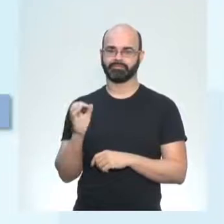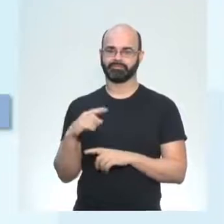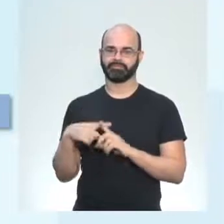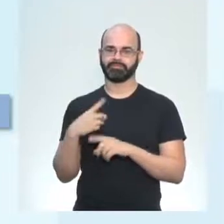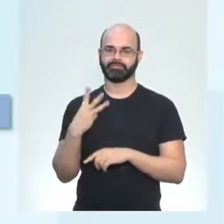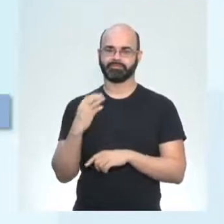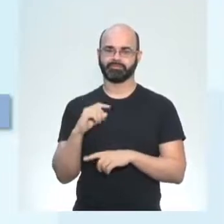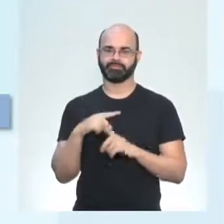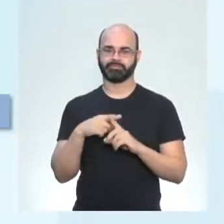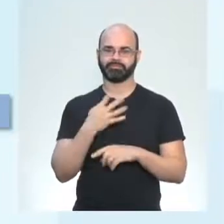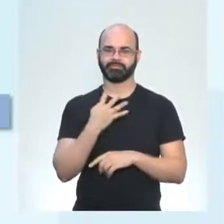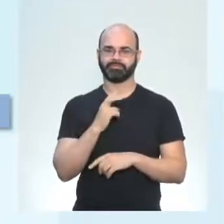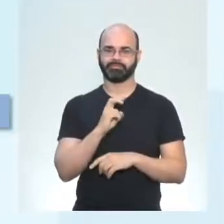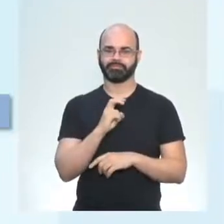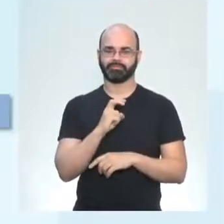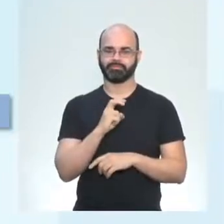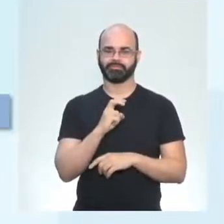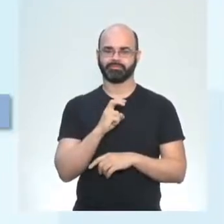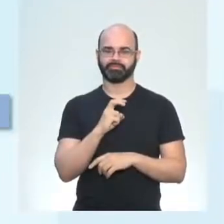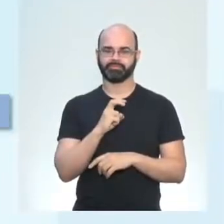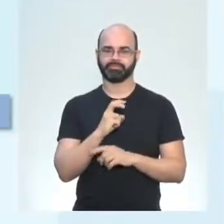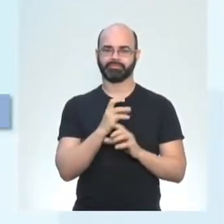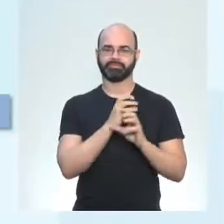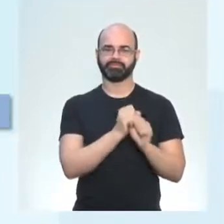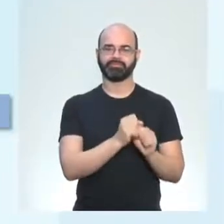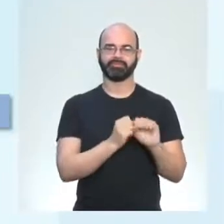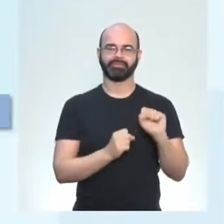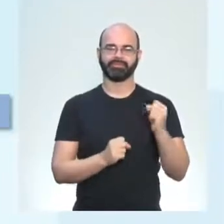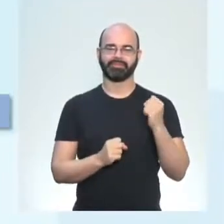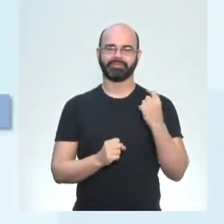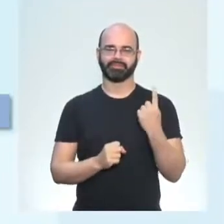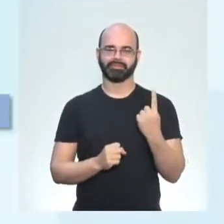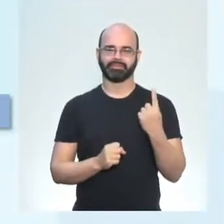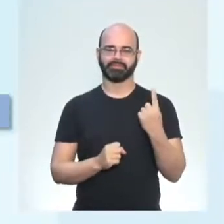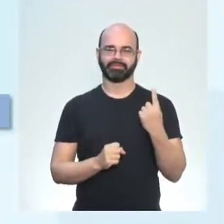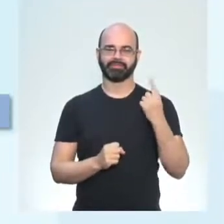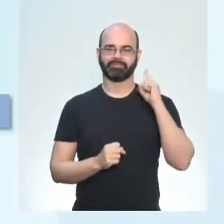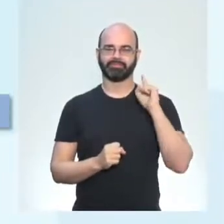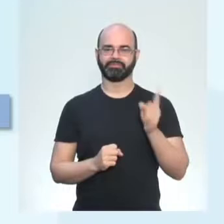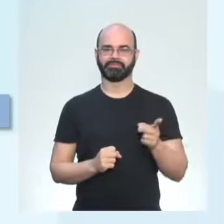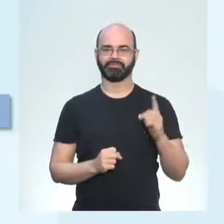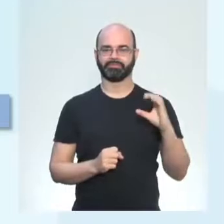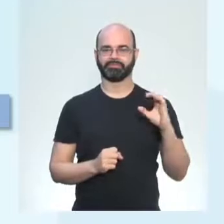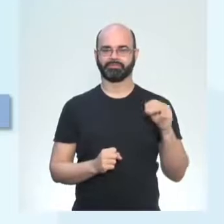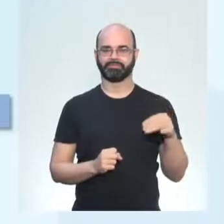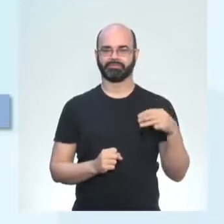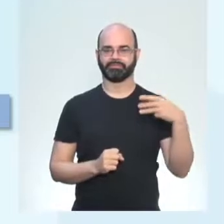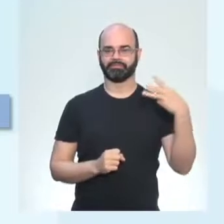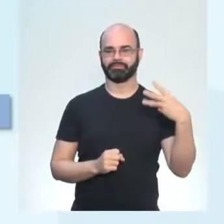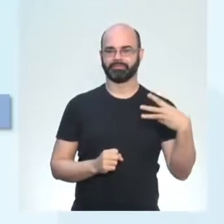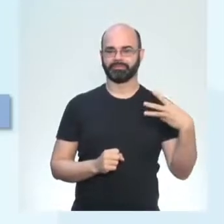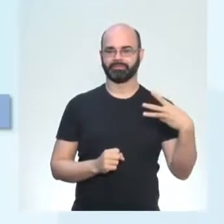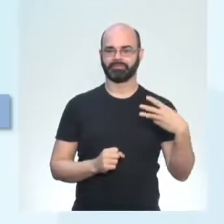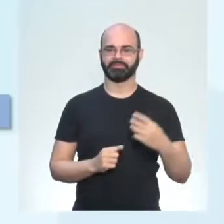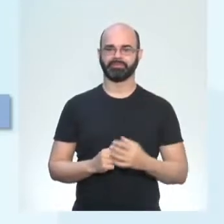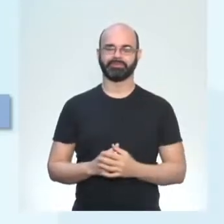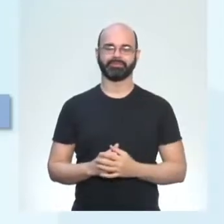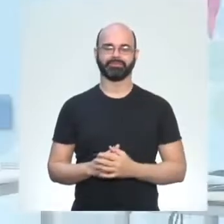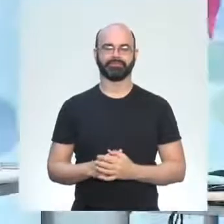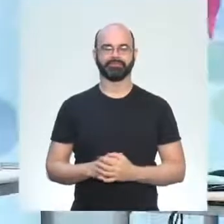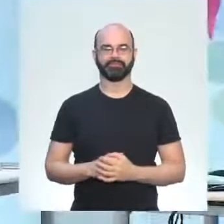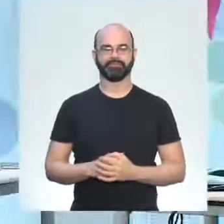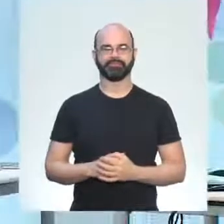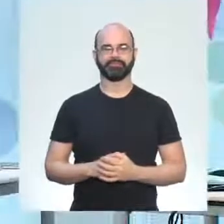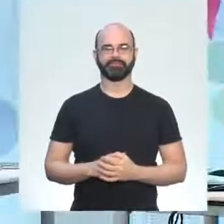30 vezes 45 é igual a 81 mil centímetros cúbicos. Muito bem,